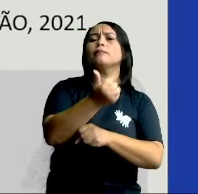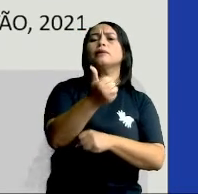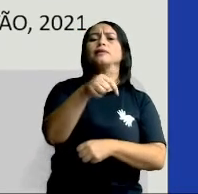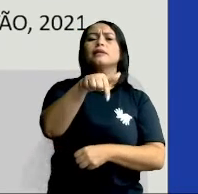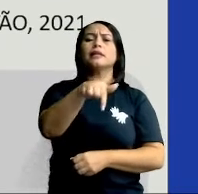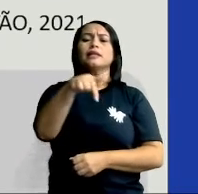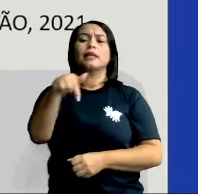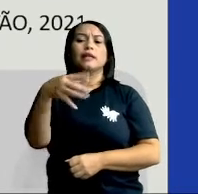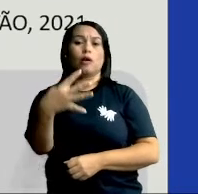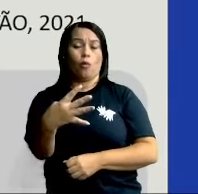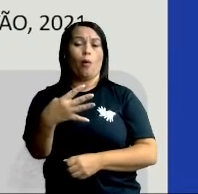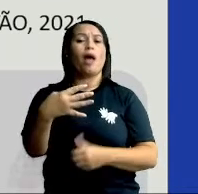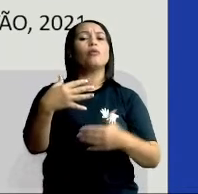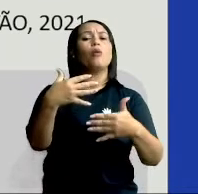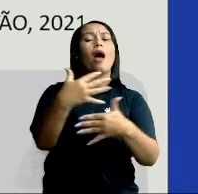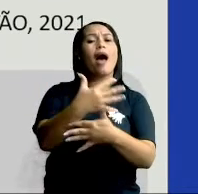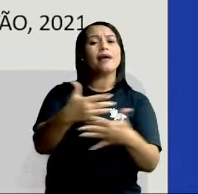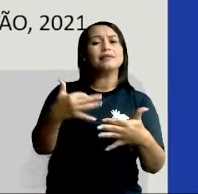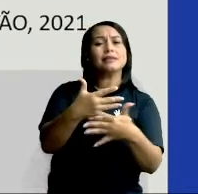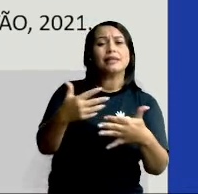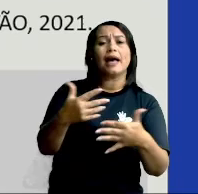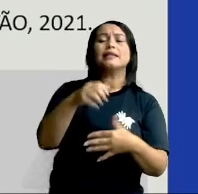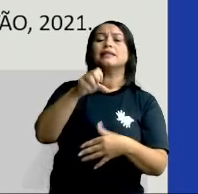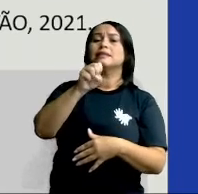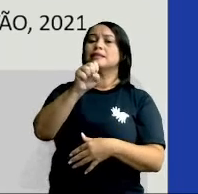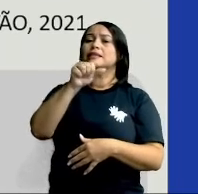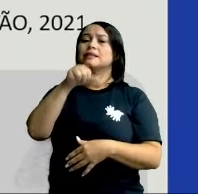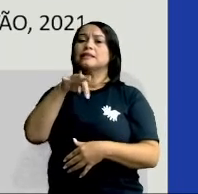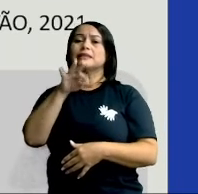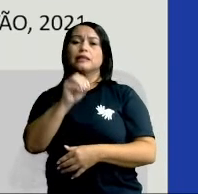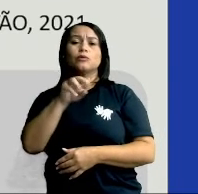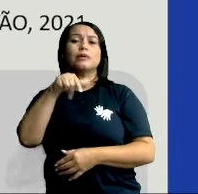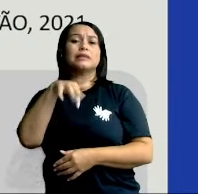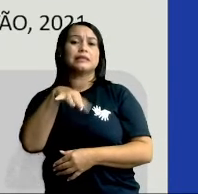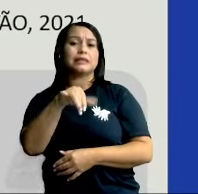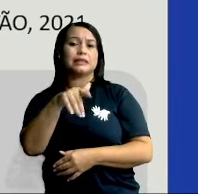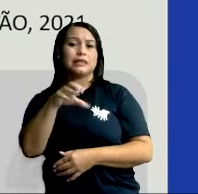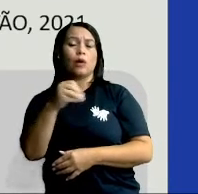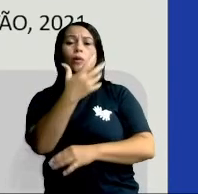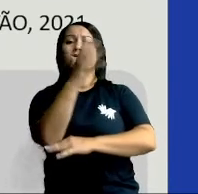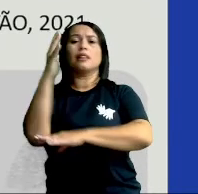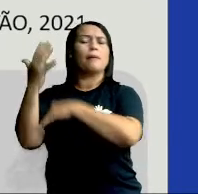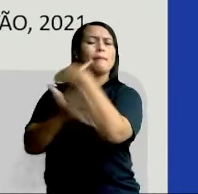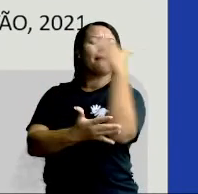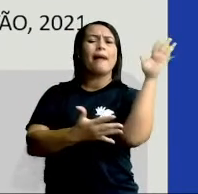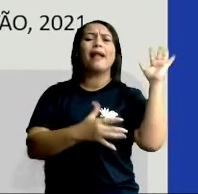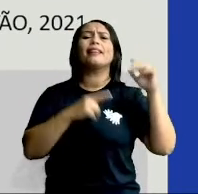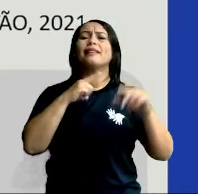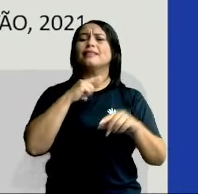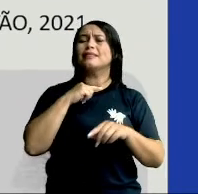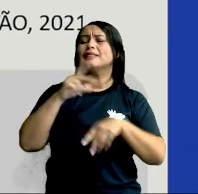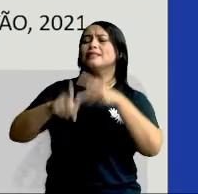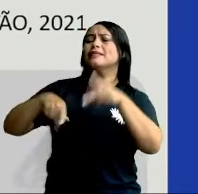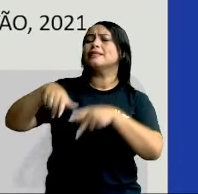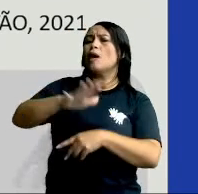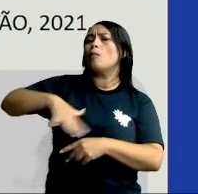1774, a cidade de Santo Antão da Mata, como era denominada na época, tinha uma população estimada